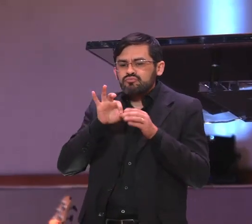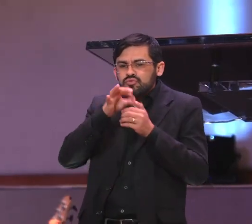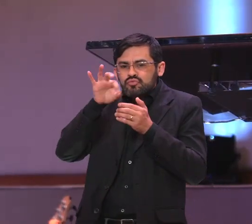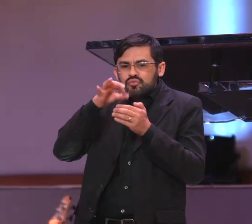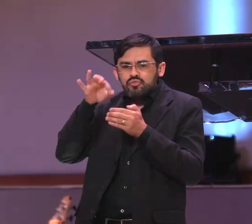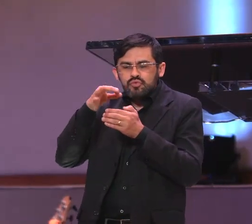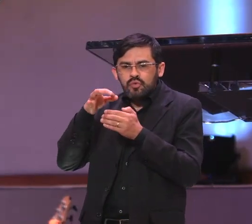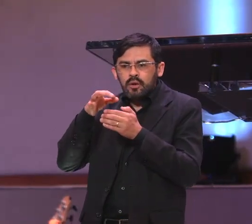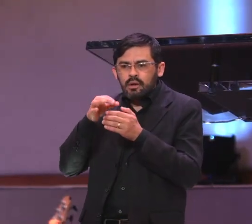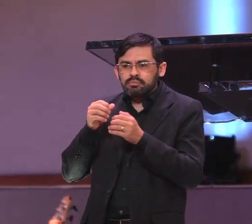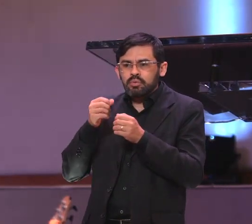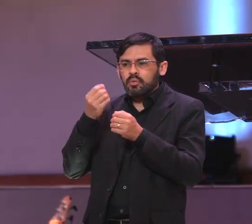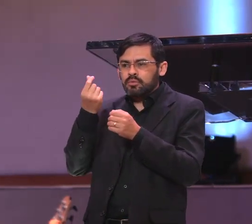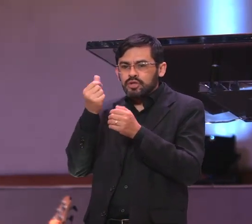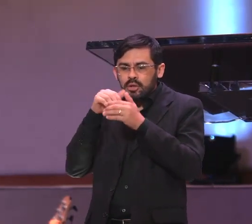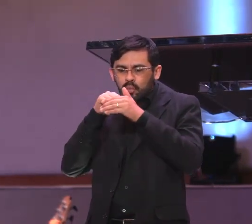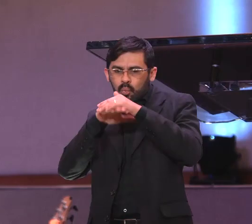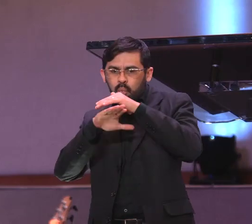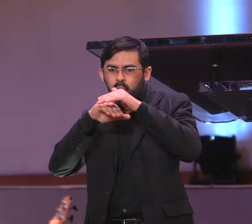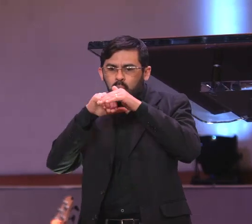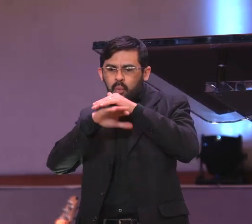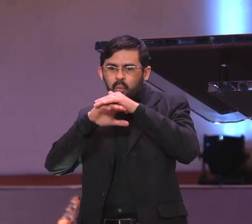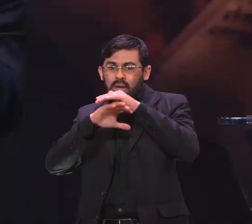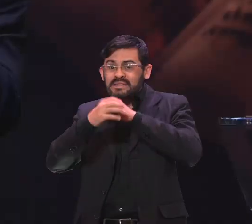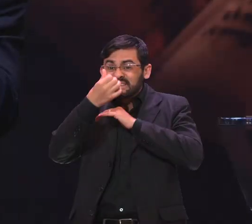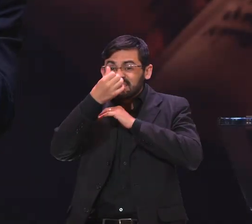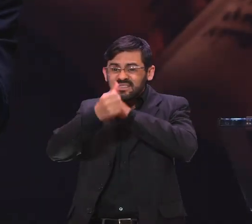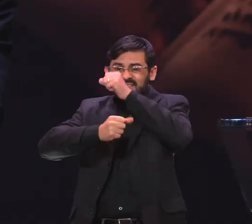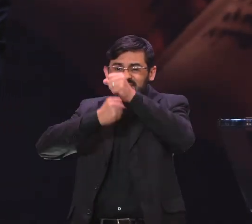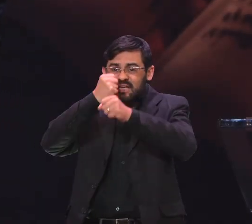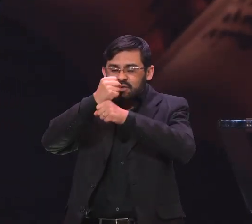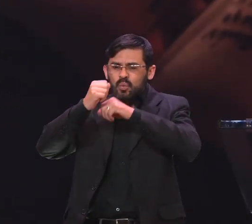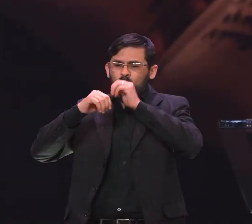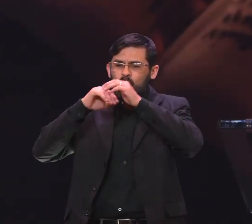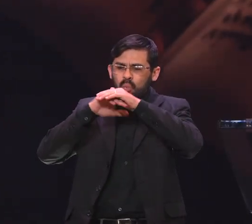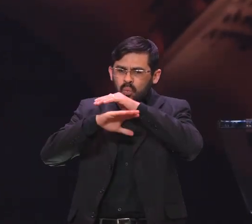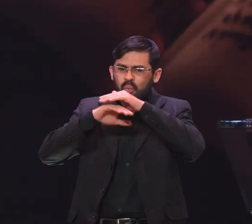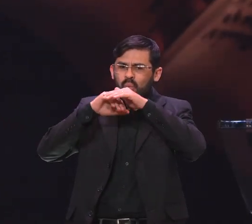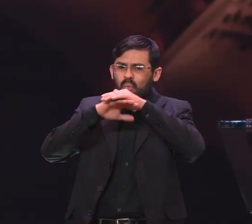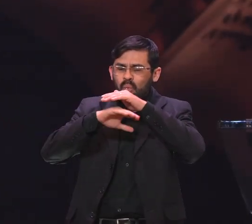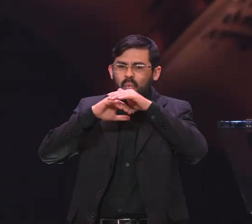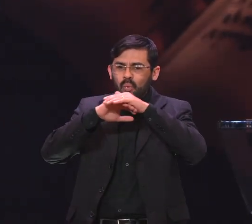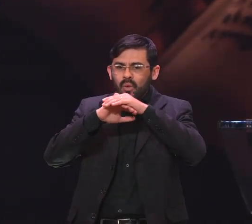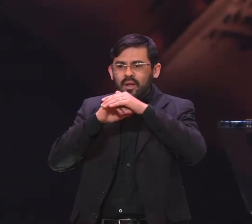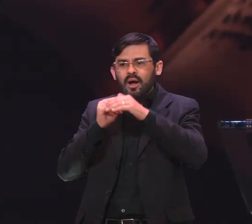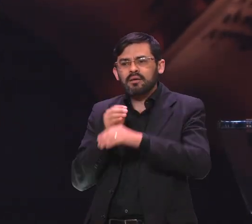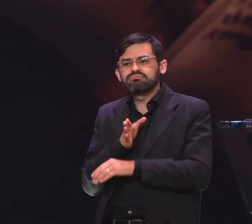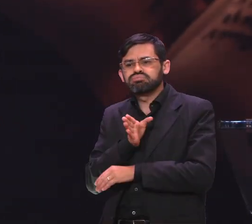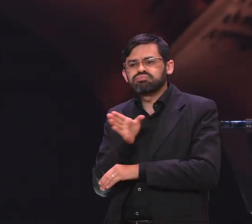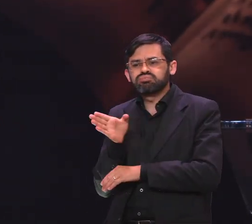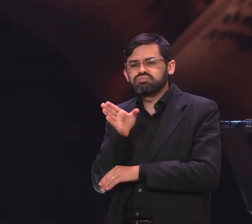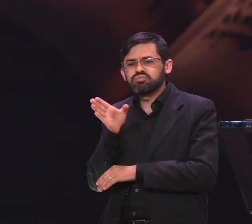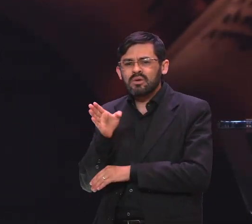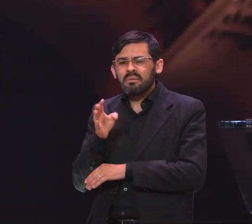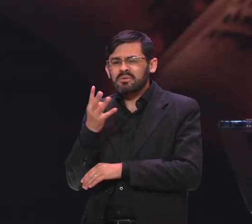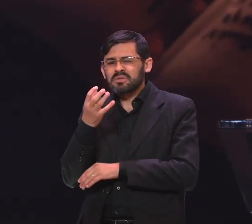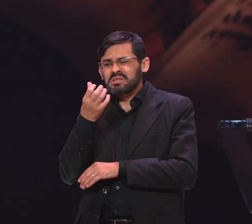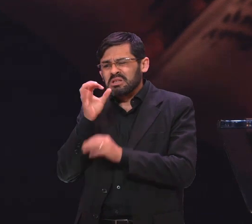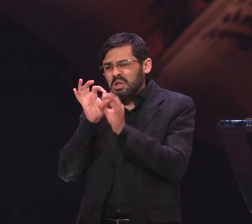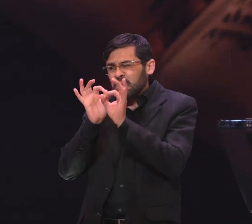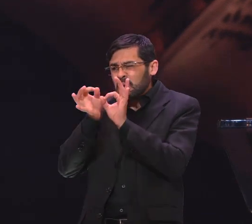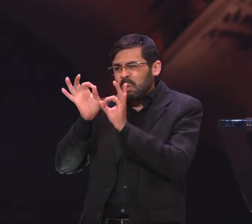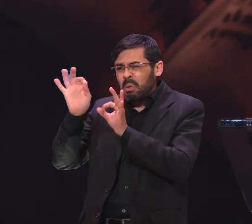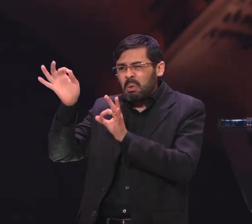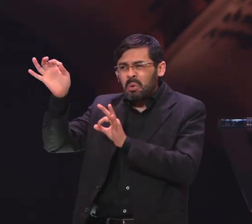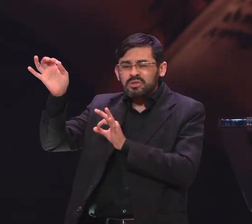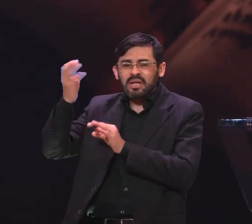recursos 6 anos, e ela caminha quase 40 quilômetros para comprar uma Bíblia. E